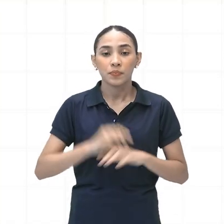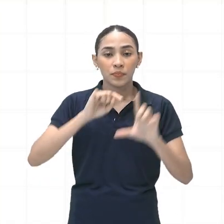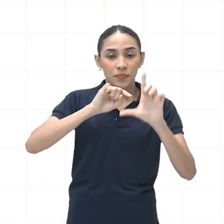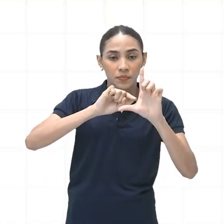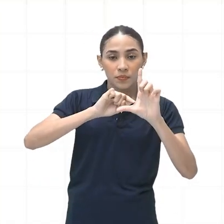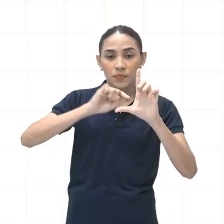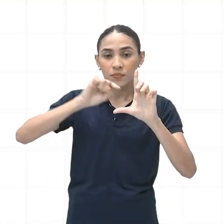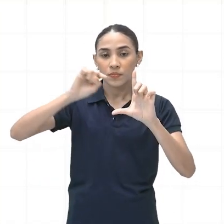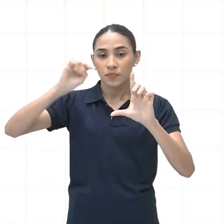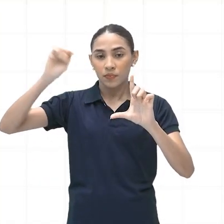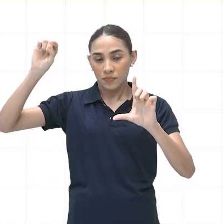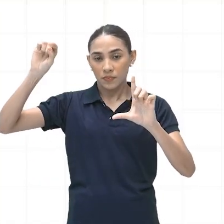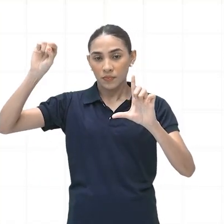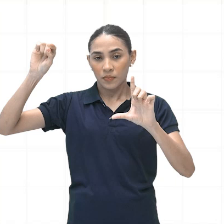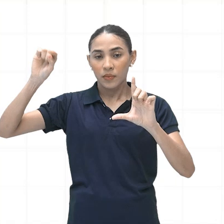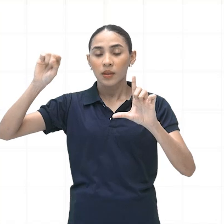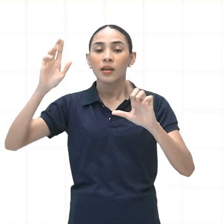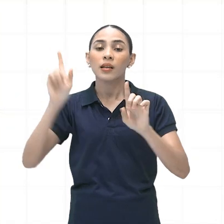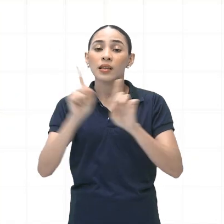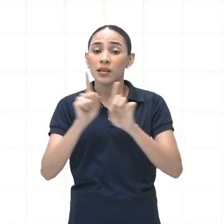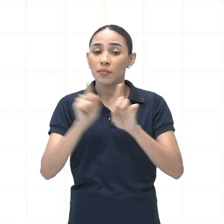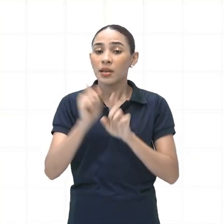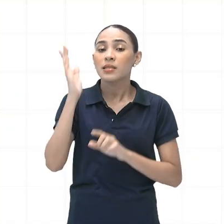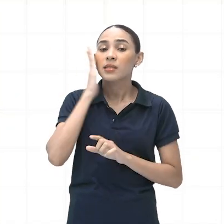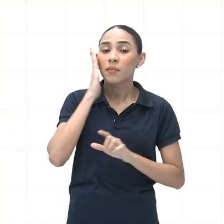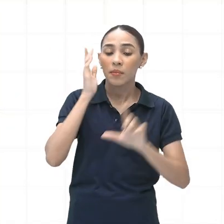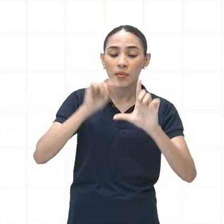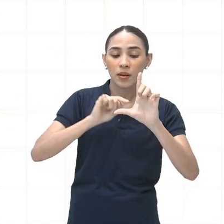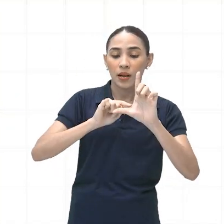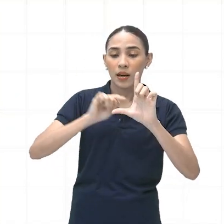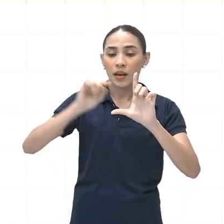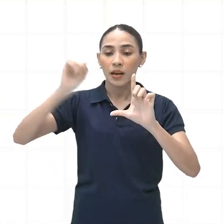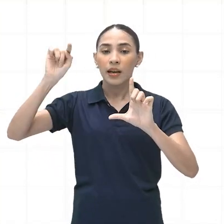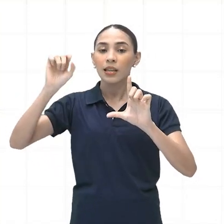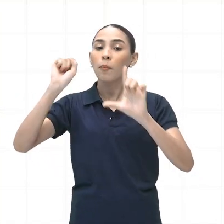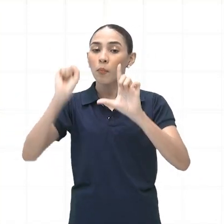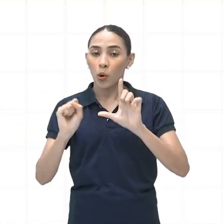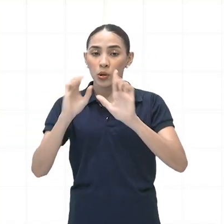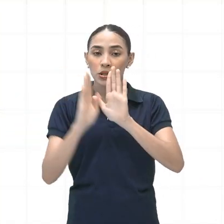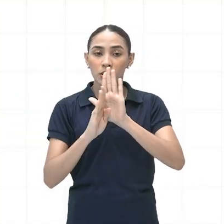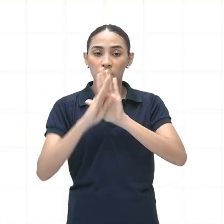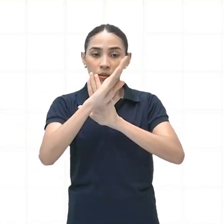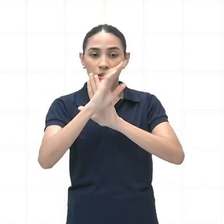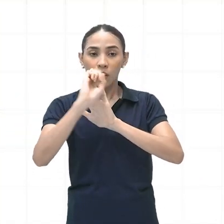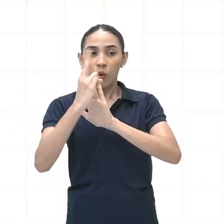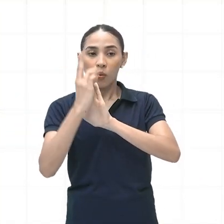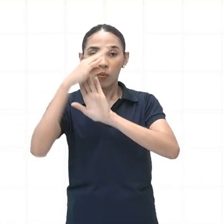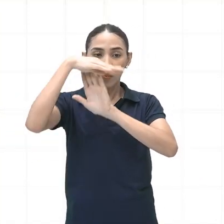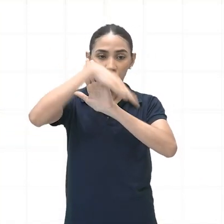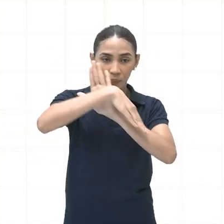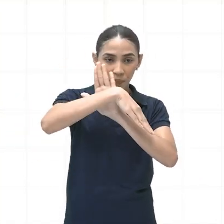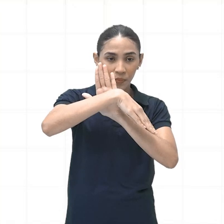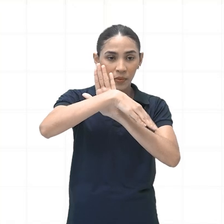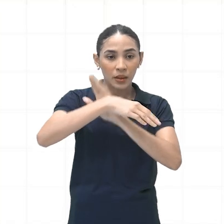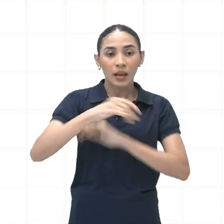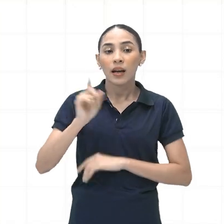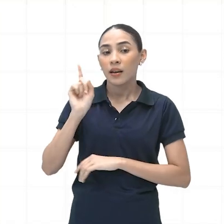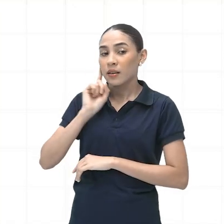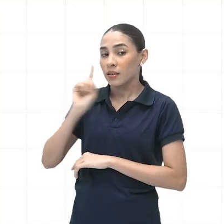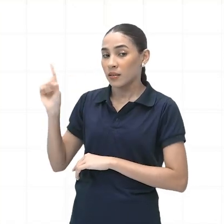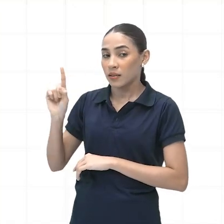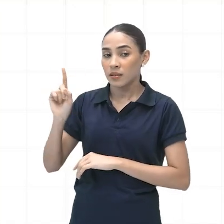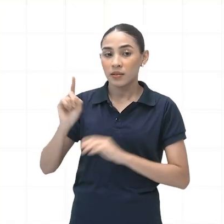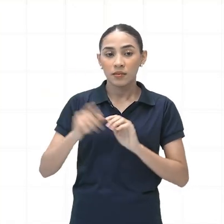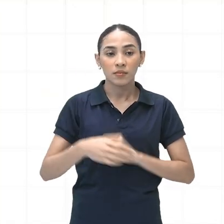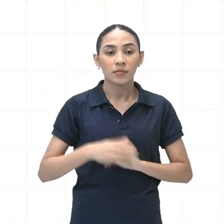reta. Nós sabemos também que essa reta pode ser crescente ou decrescente. Vou representar aqui, ó, do ladinho, uma